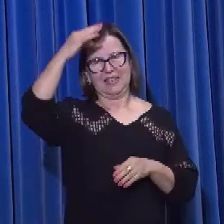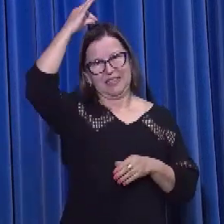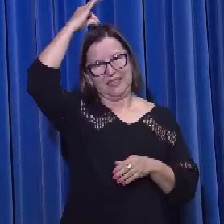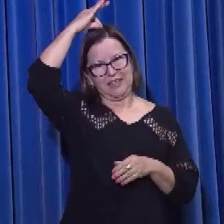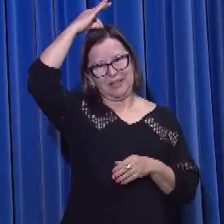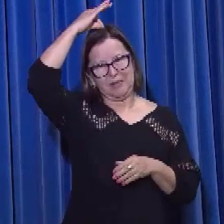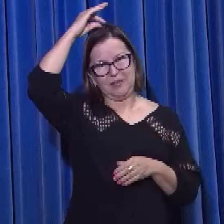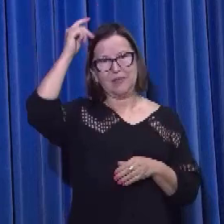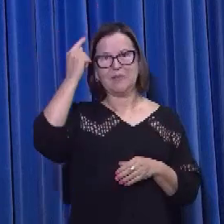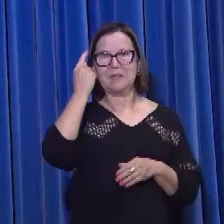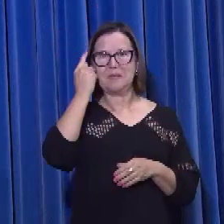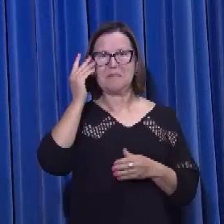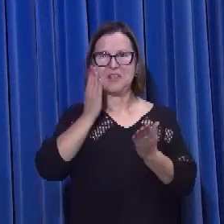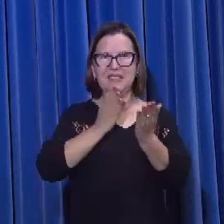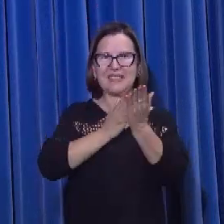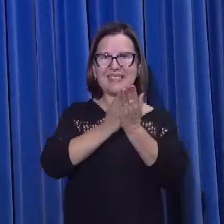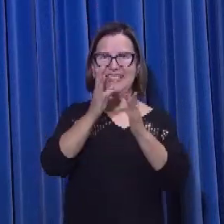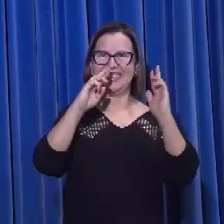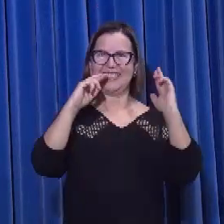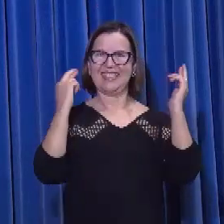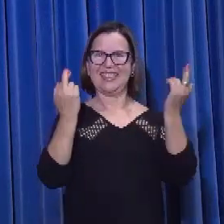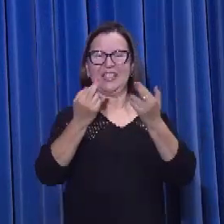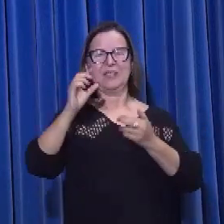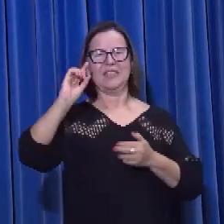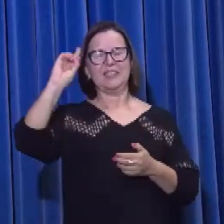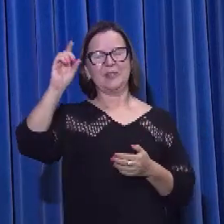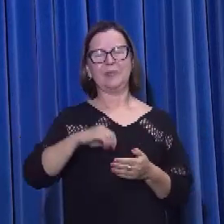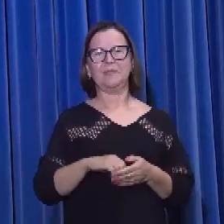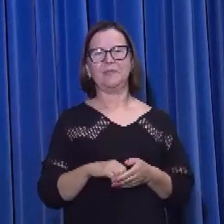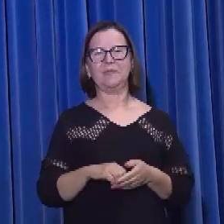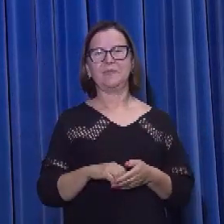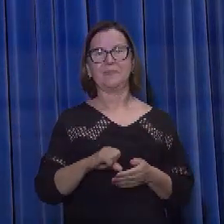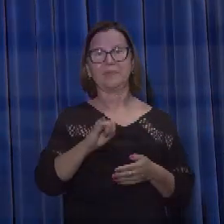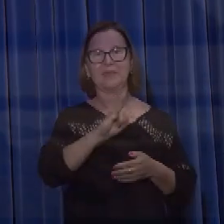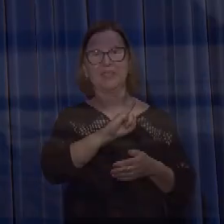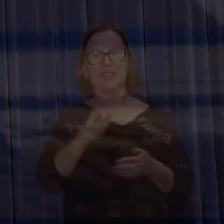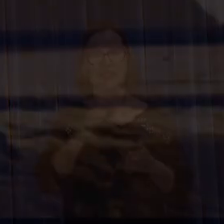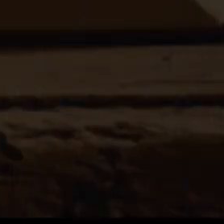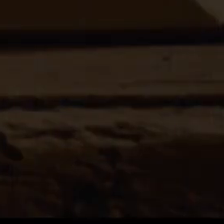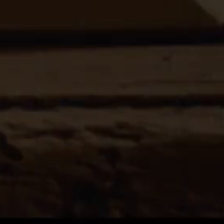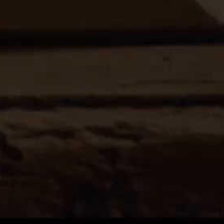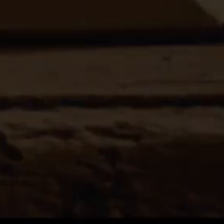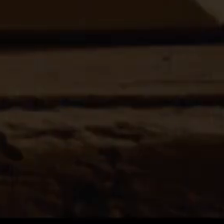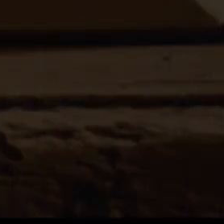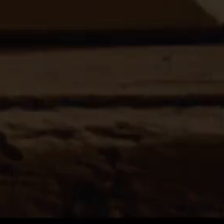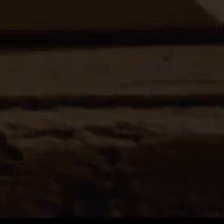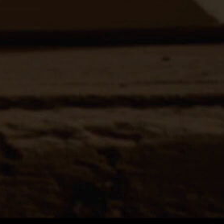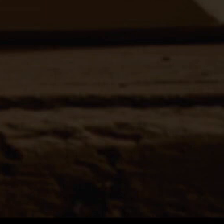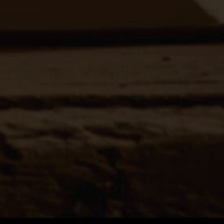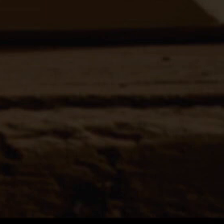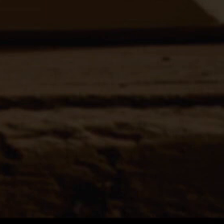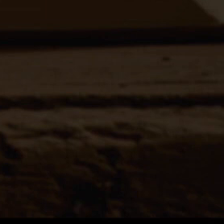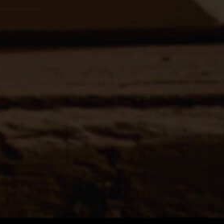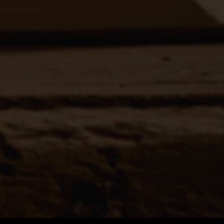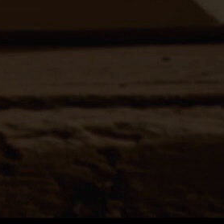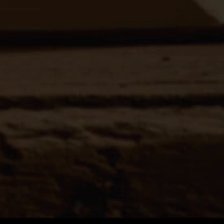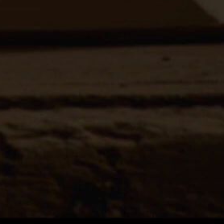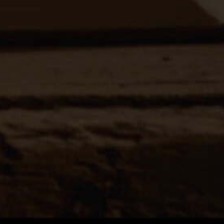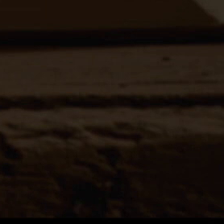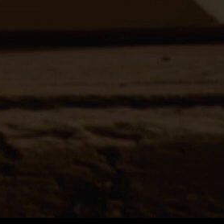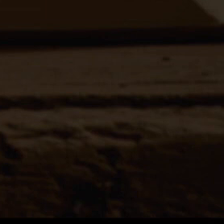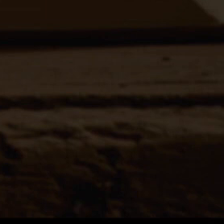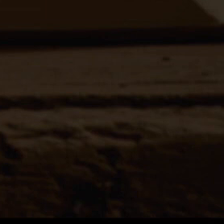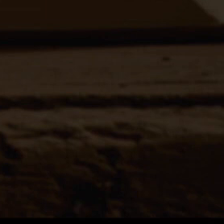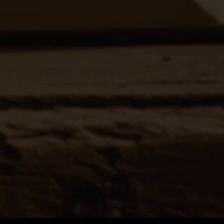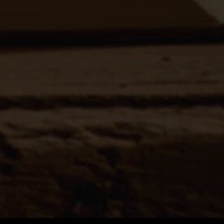Diz o Senhor, o meu servo. Isso está em Isaías 43, parte B. Diz o Senhor, e meu